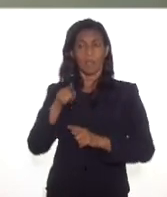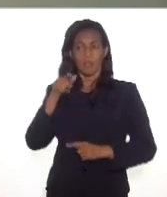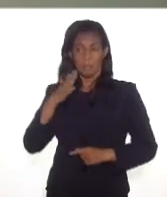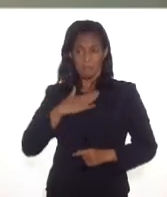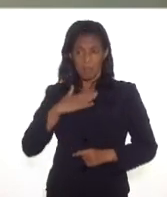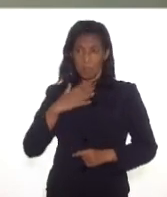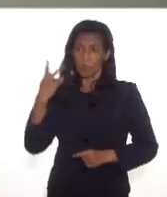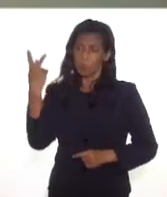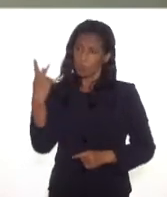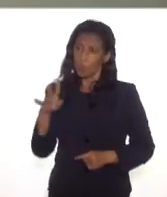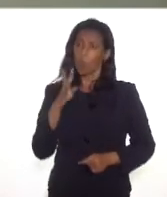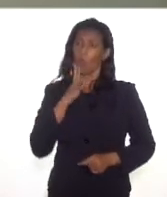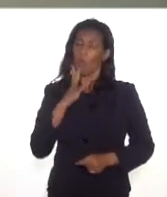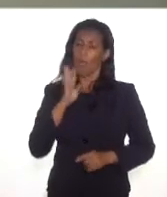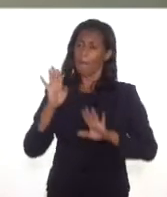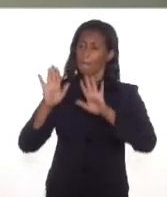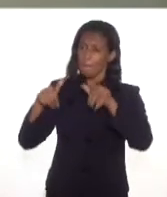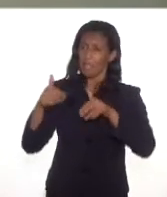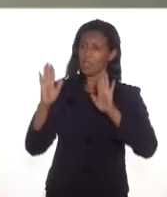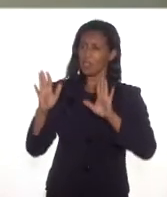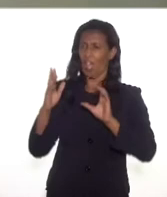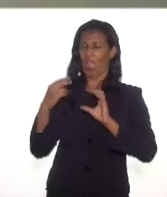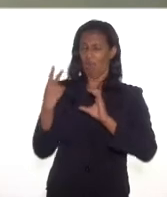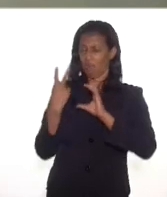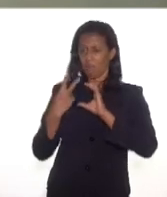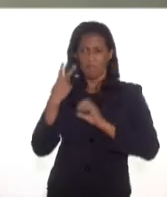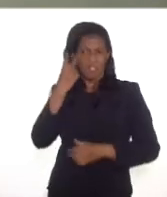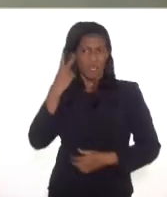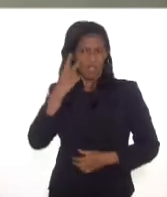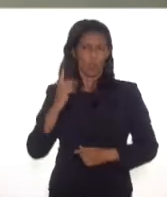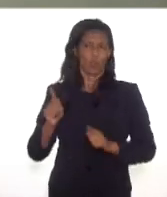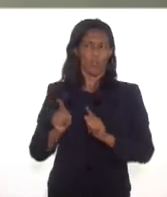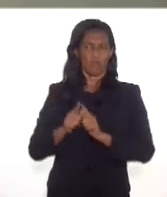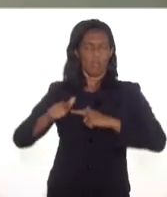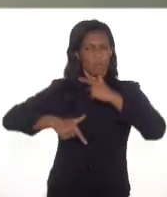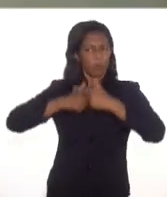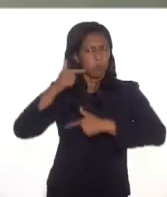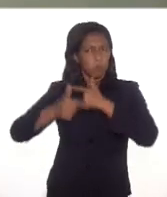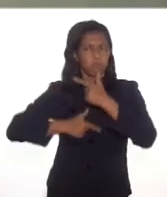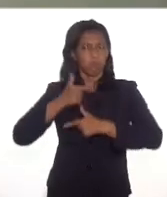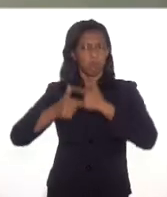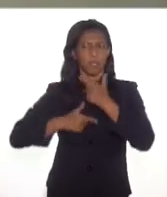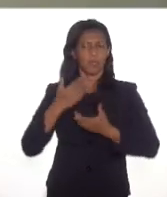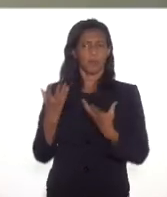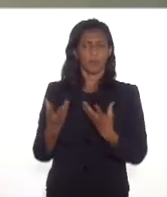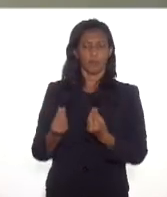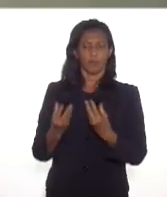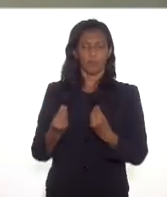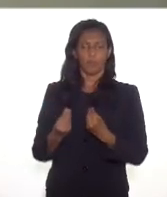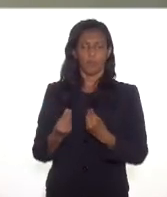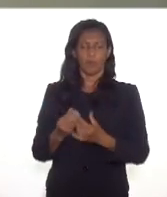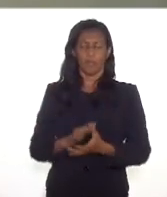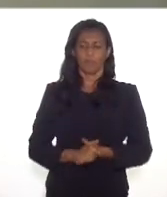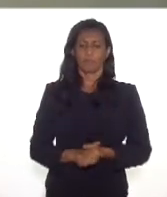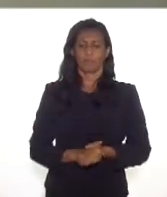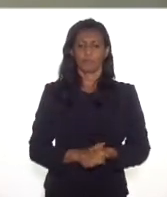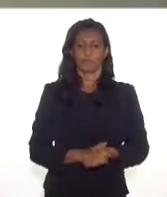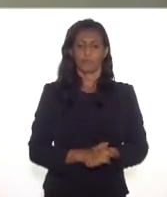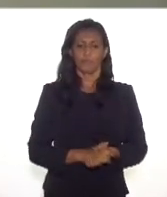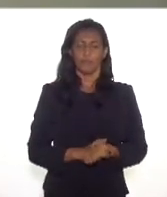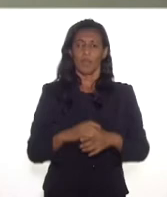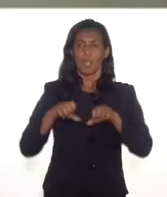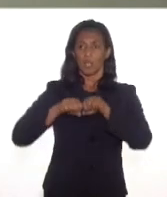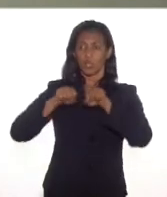muito bem, porque foi vereadora e trabalhou muito em relação a essa questão, o plano de